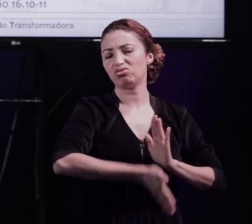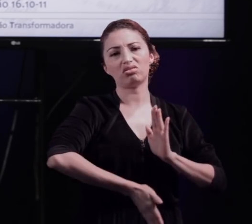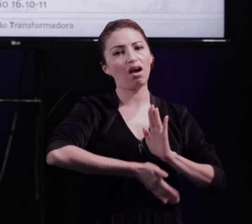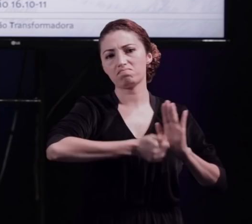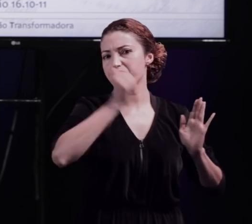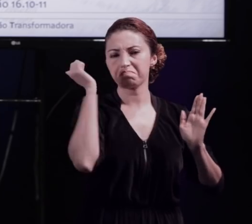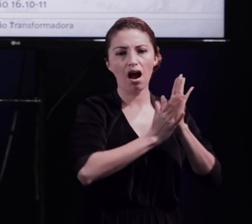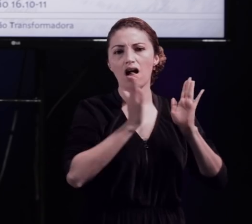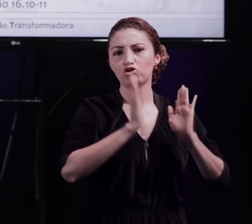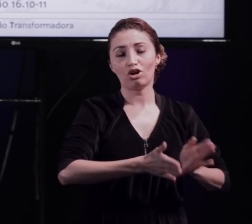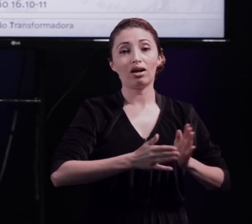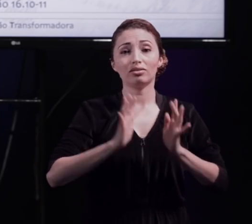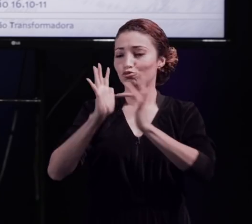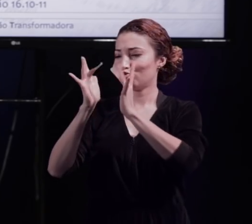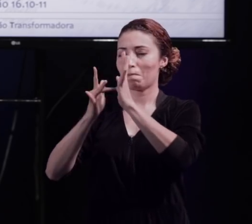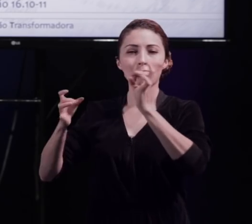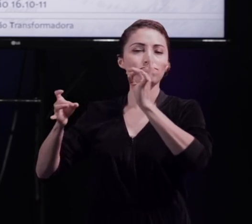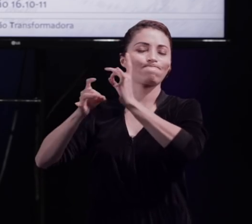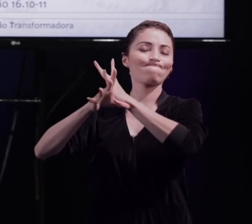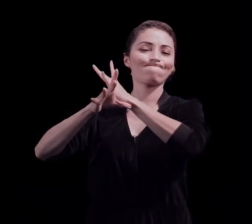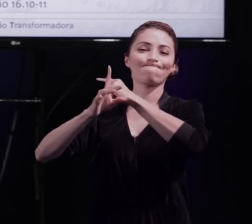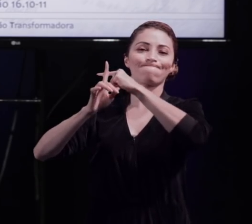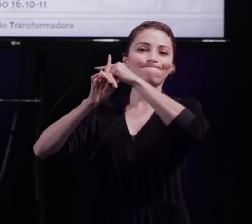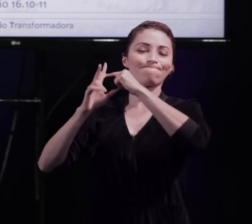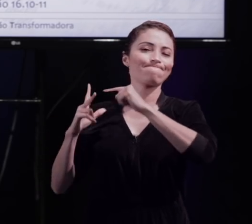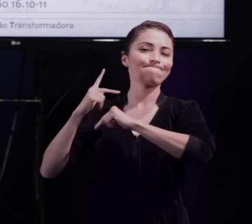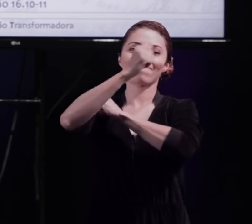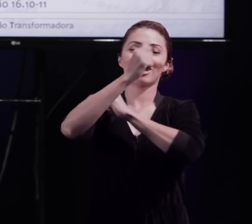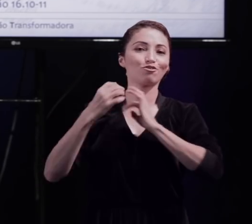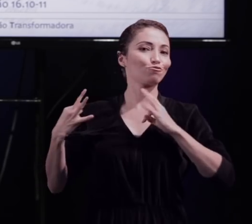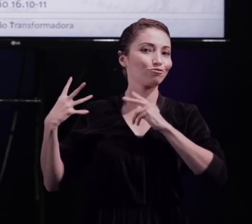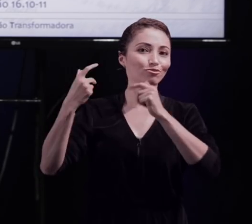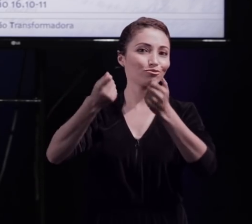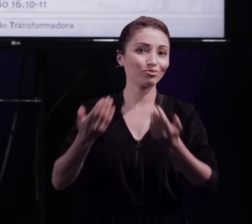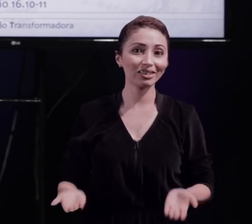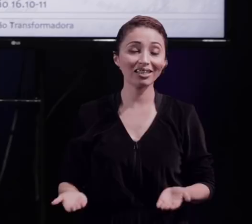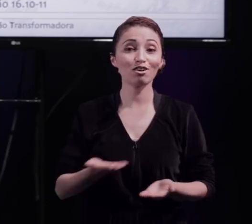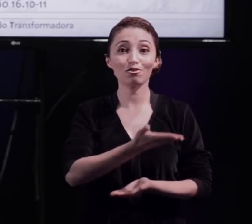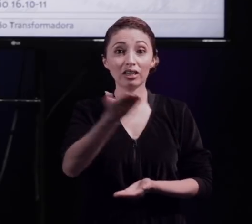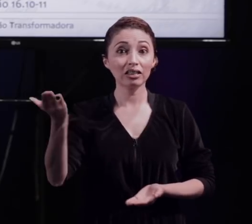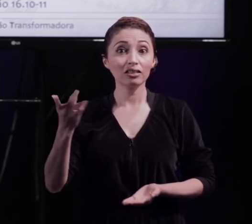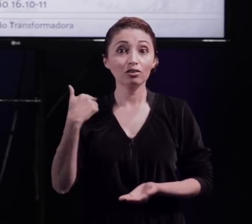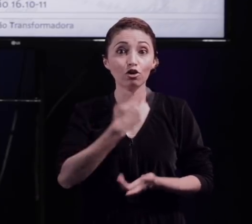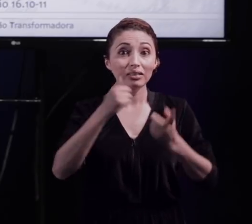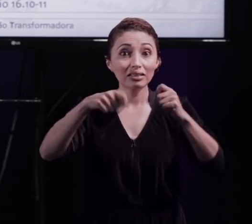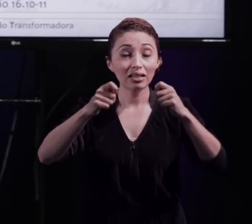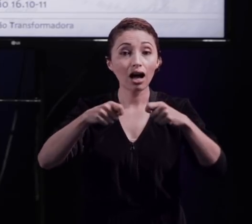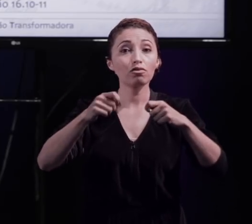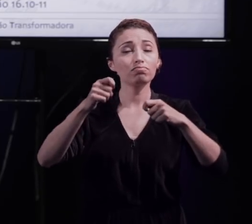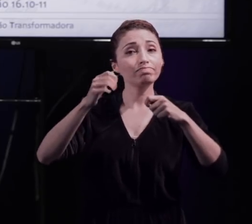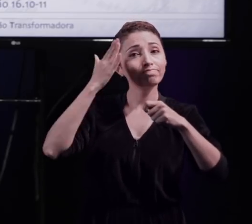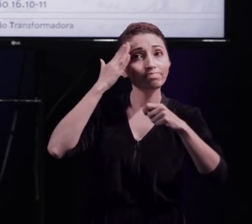condenado. Jesus realizou a obra completa e plena. E aí, meus irmãos, amigos,